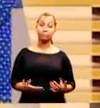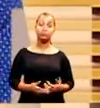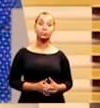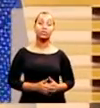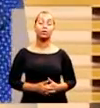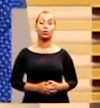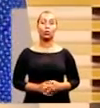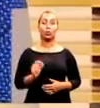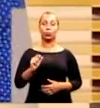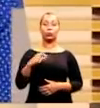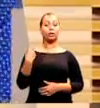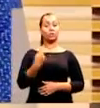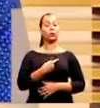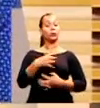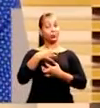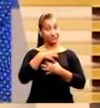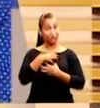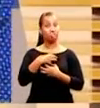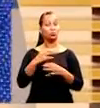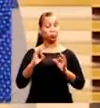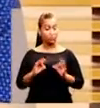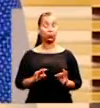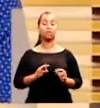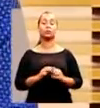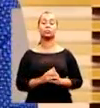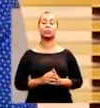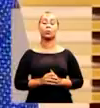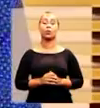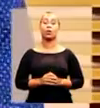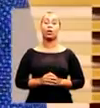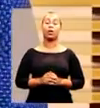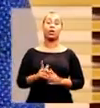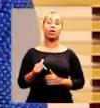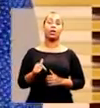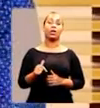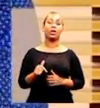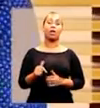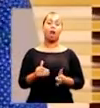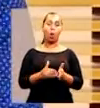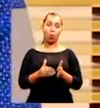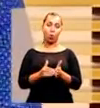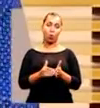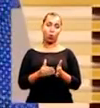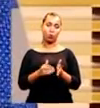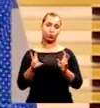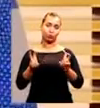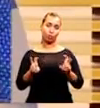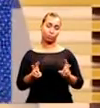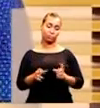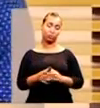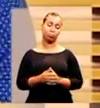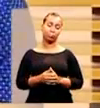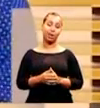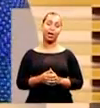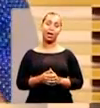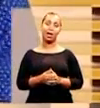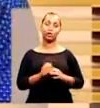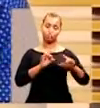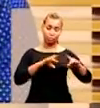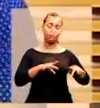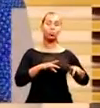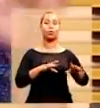público. O que a gente sentiu mesmo, assim, é que ficou a última opção. Entendi.